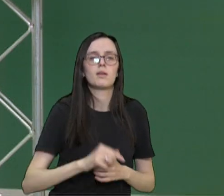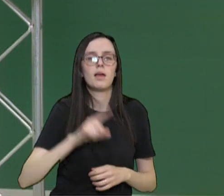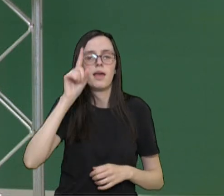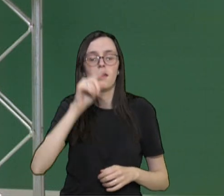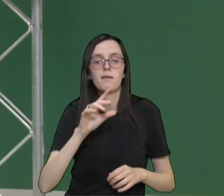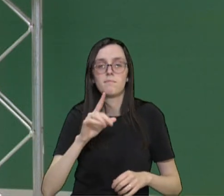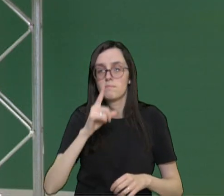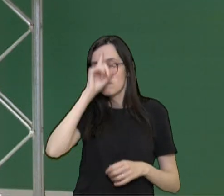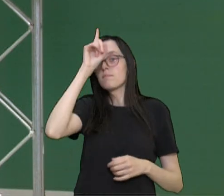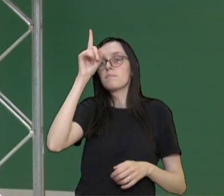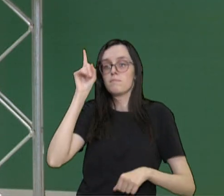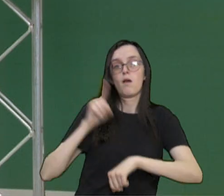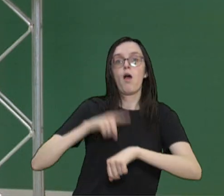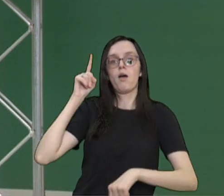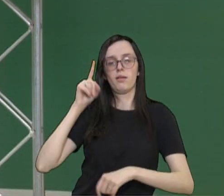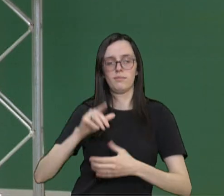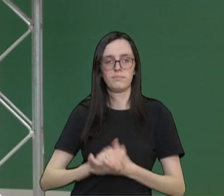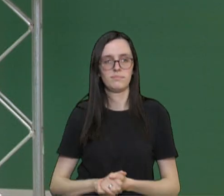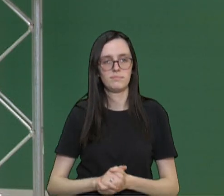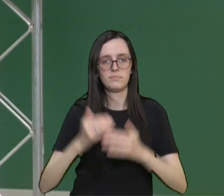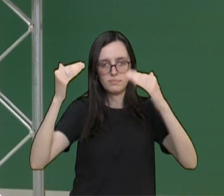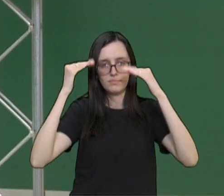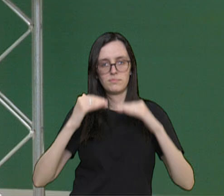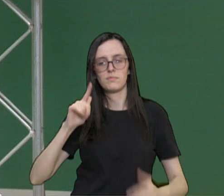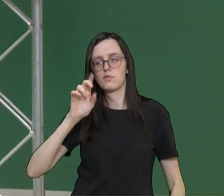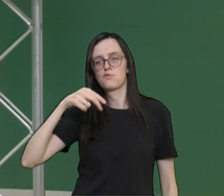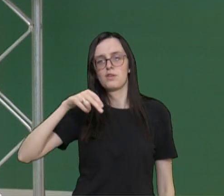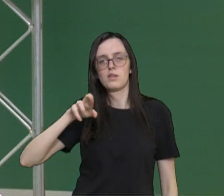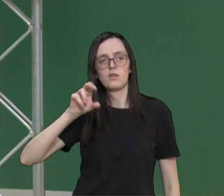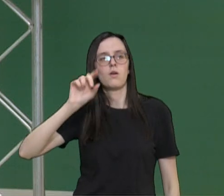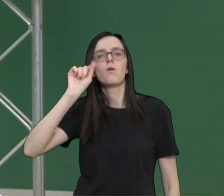E o gênero é étnica, que diz respeito ao quê?